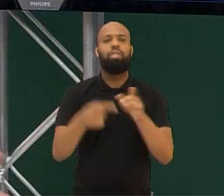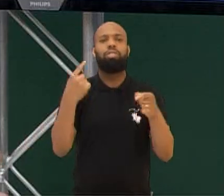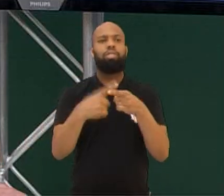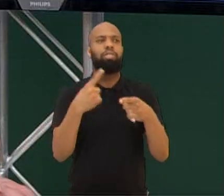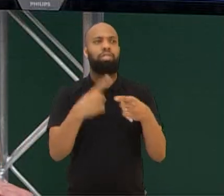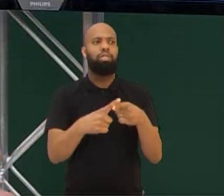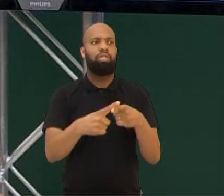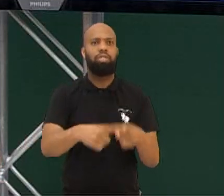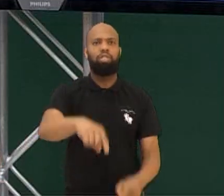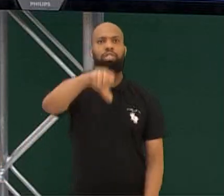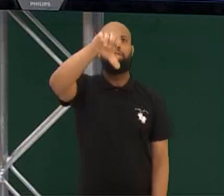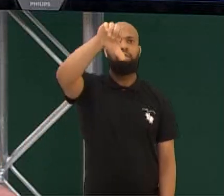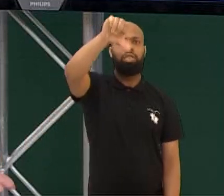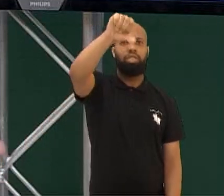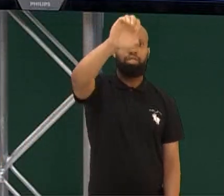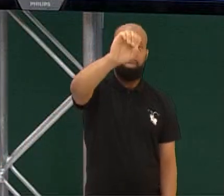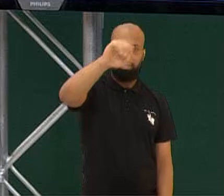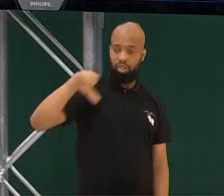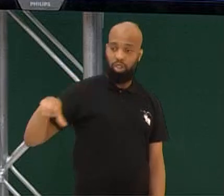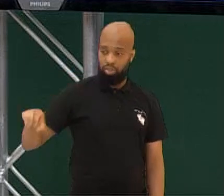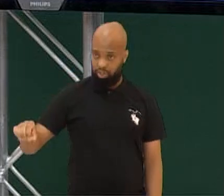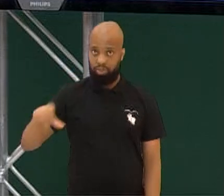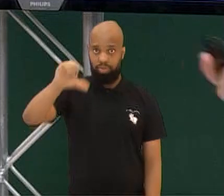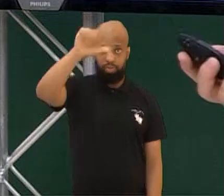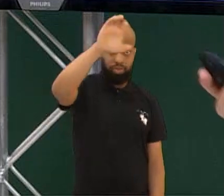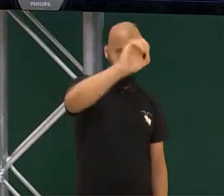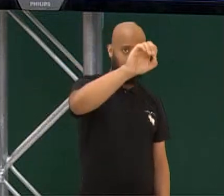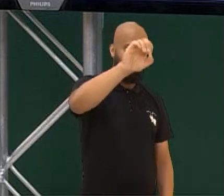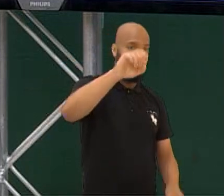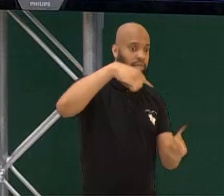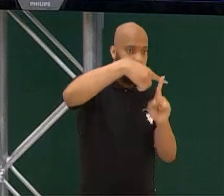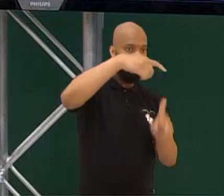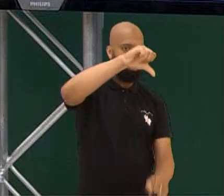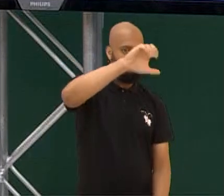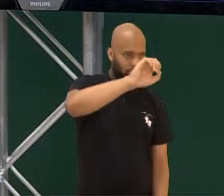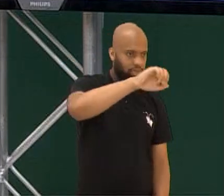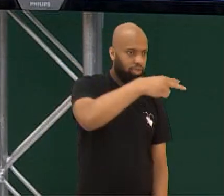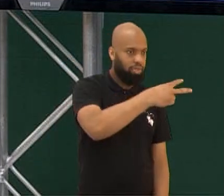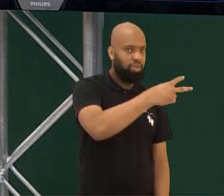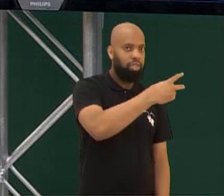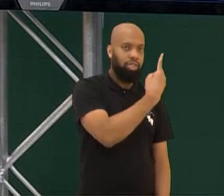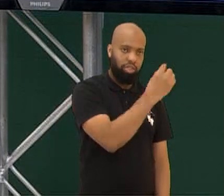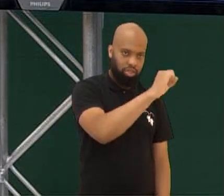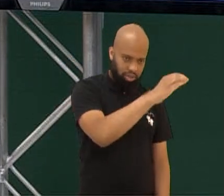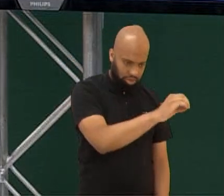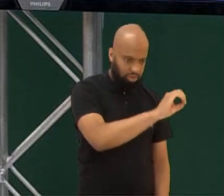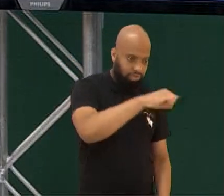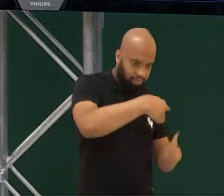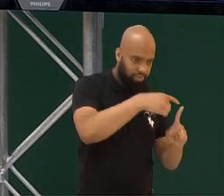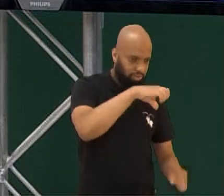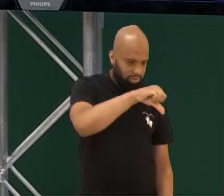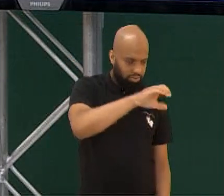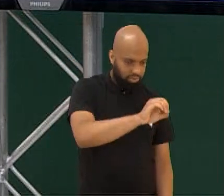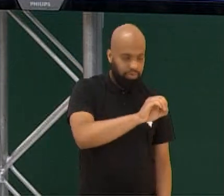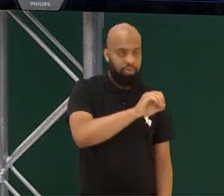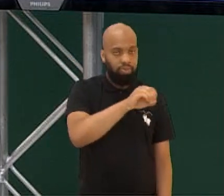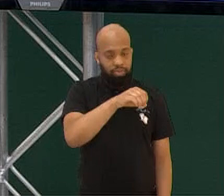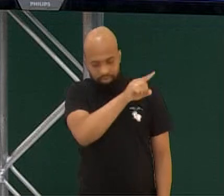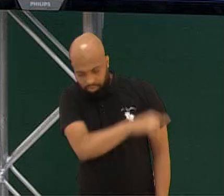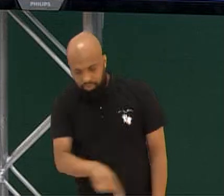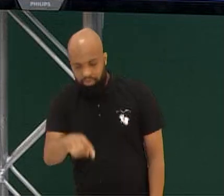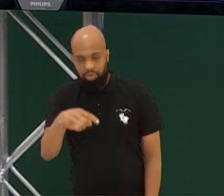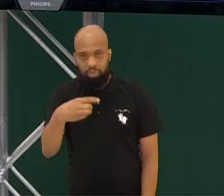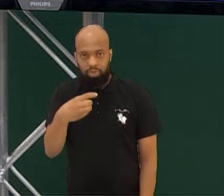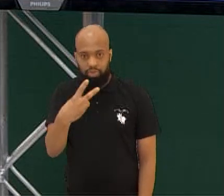que de 90 em 90 graus, né? Porque a circunferência ela tem 360 graus, foi dividida em